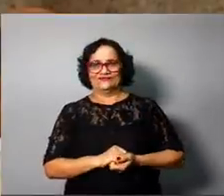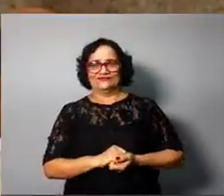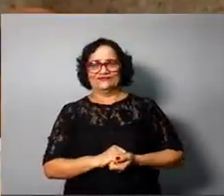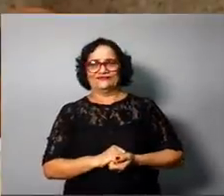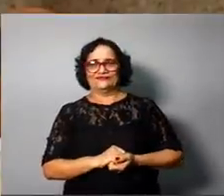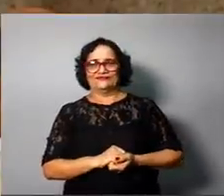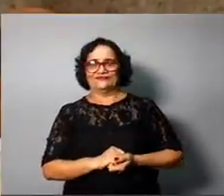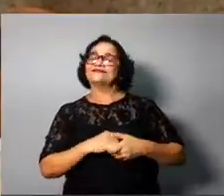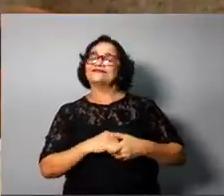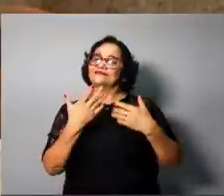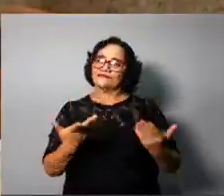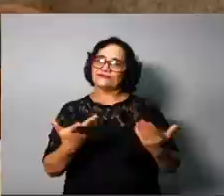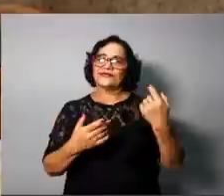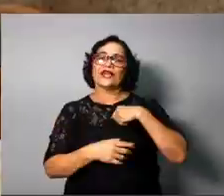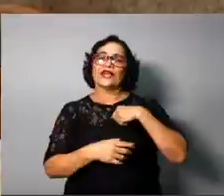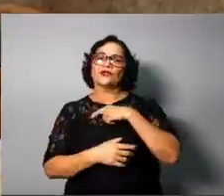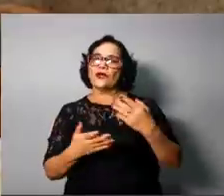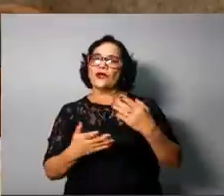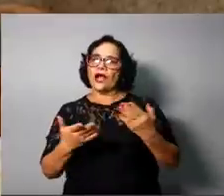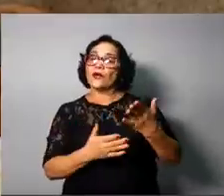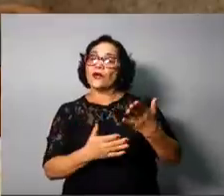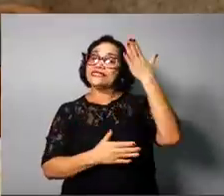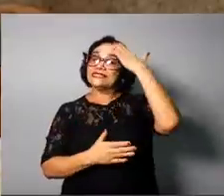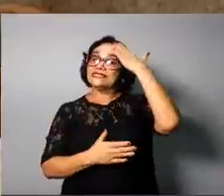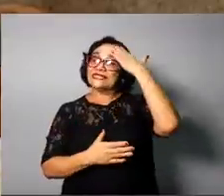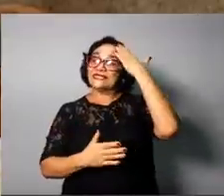Então nós aqui estamos entendendo qual é